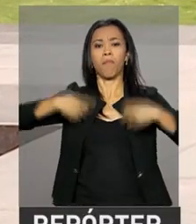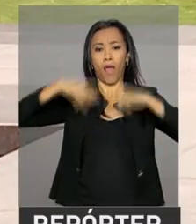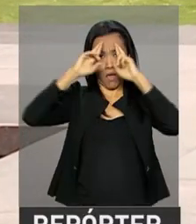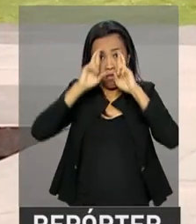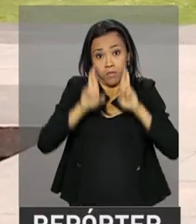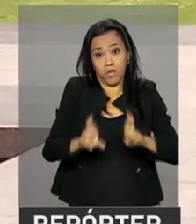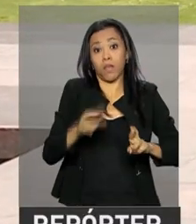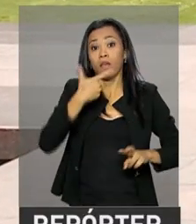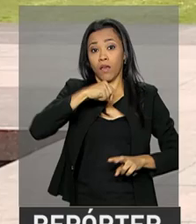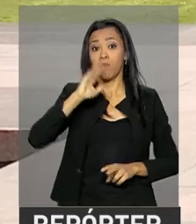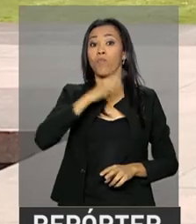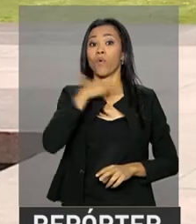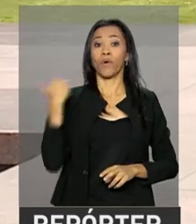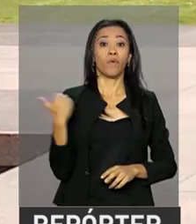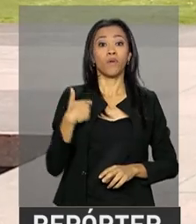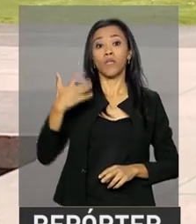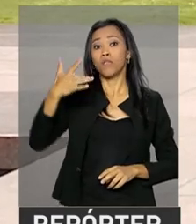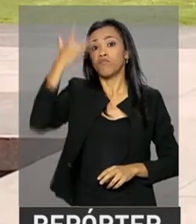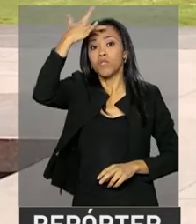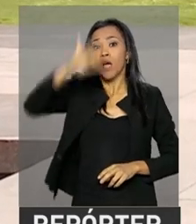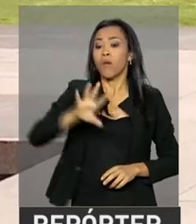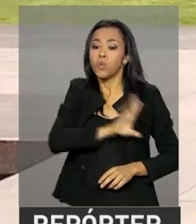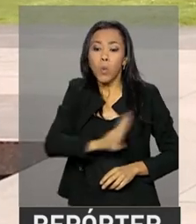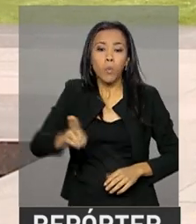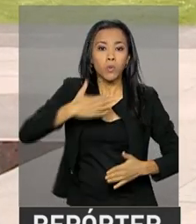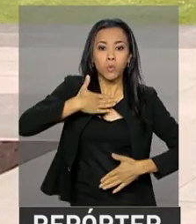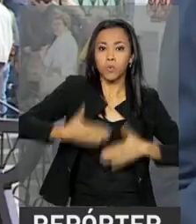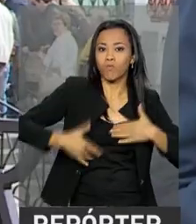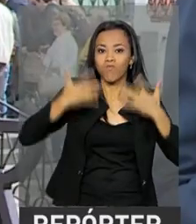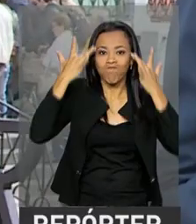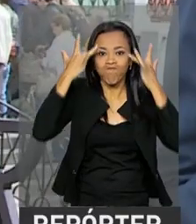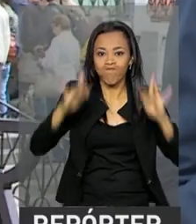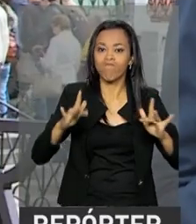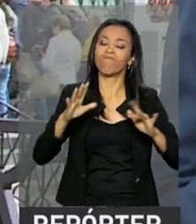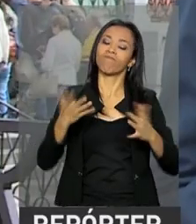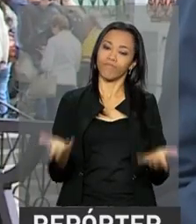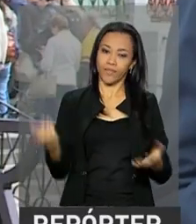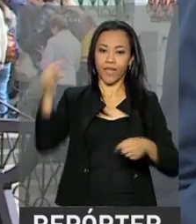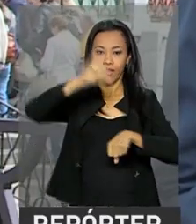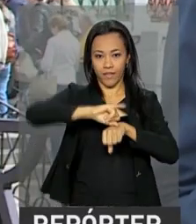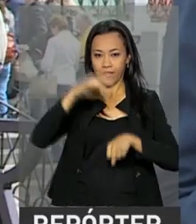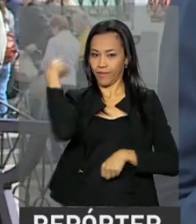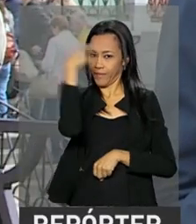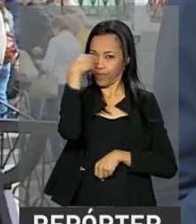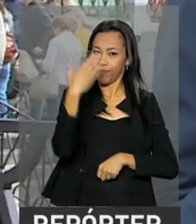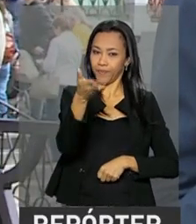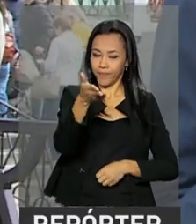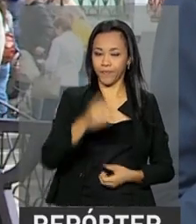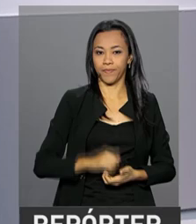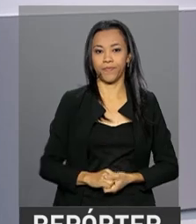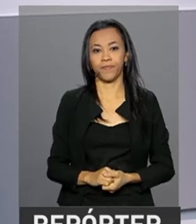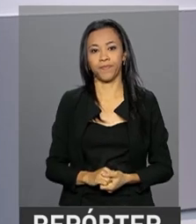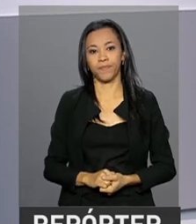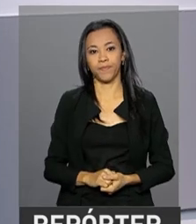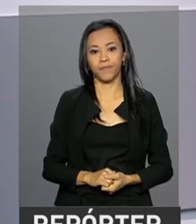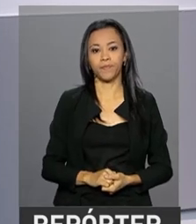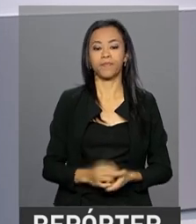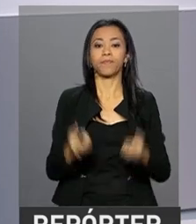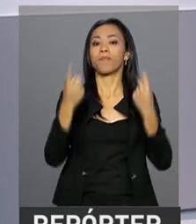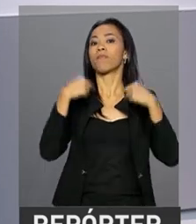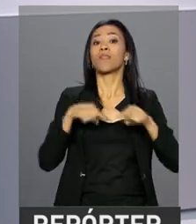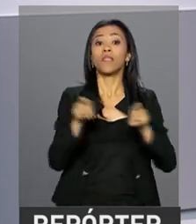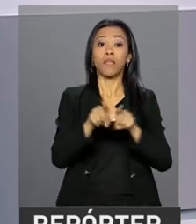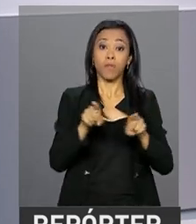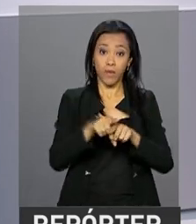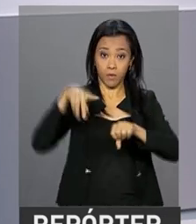soldados que morreram em campos sem que os seus corpos tenham sido identificados. De Moscou, na Rússia, Thaisa Dias. E da